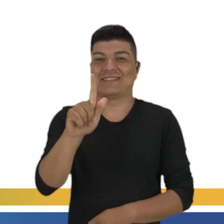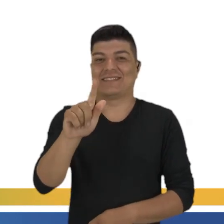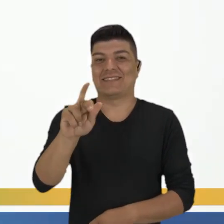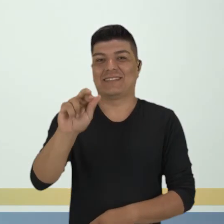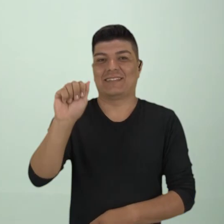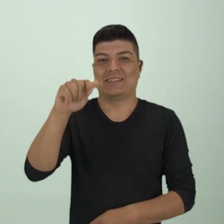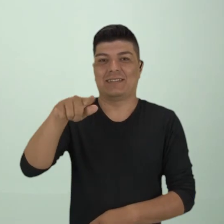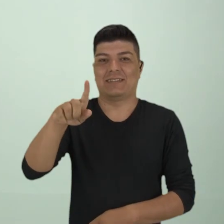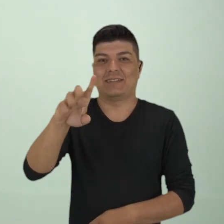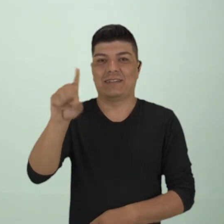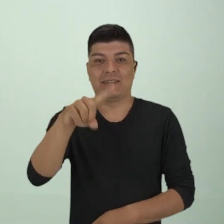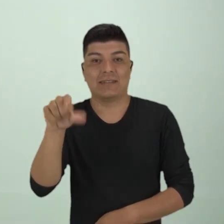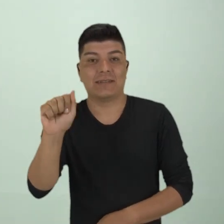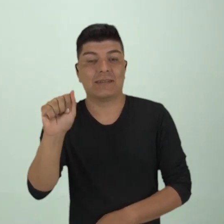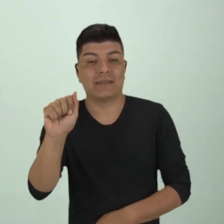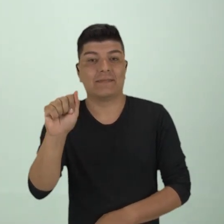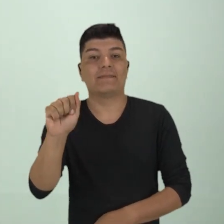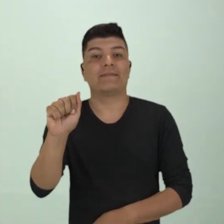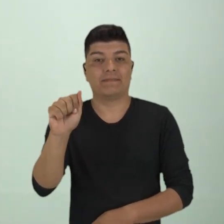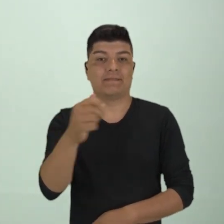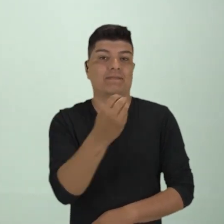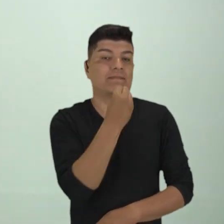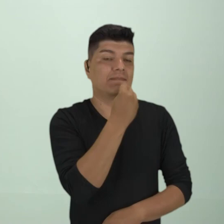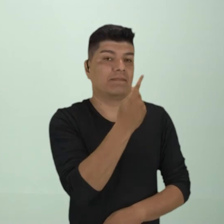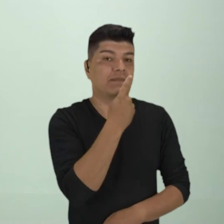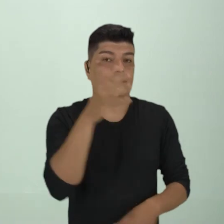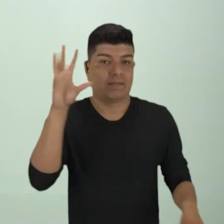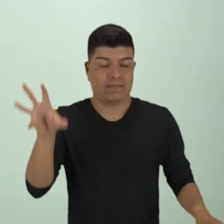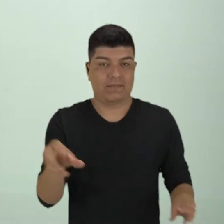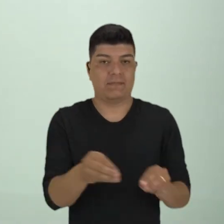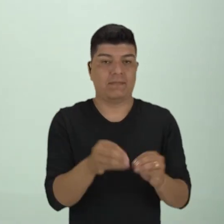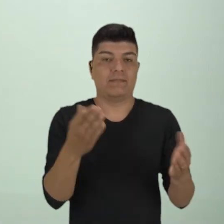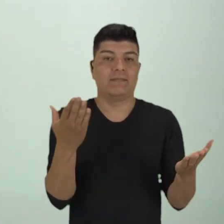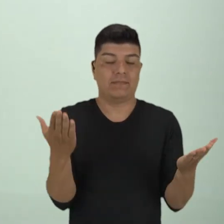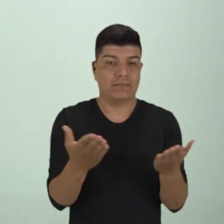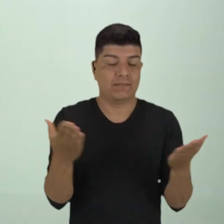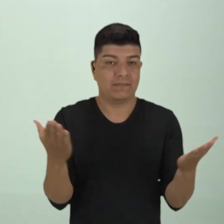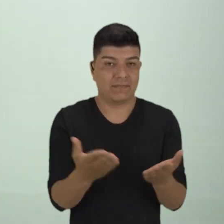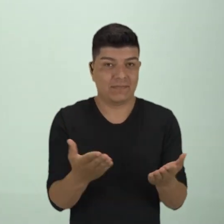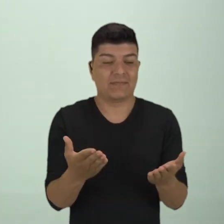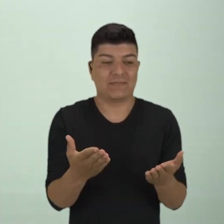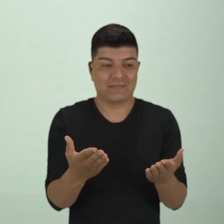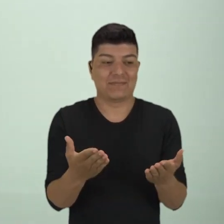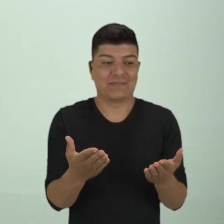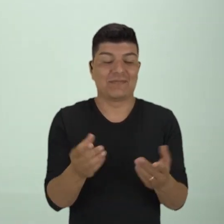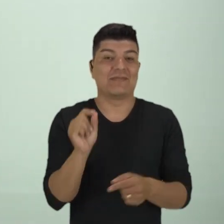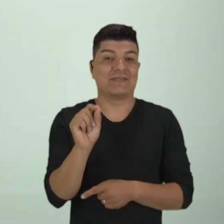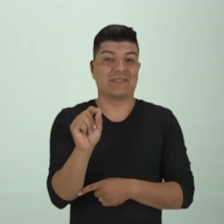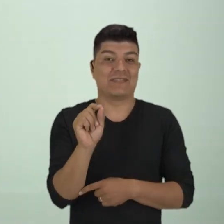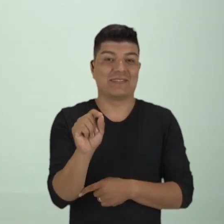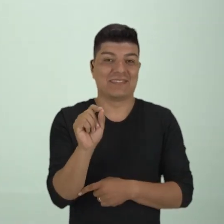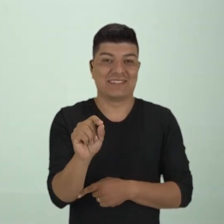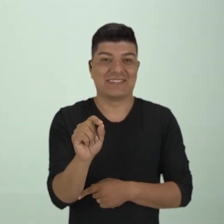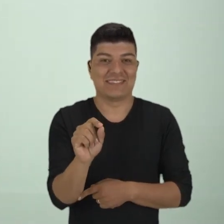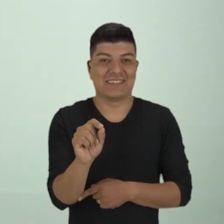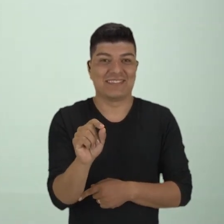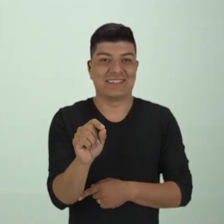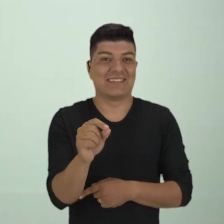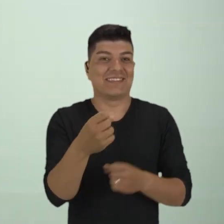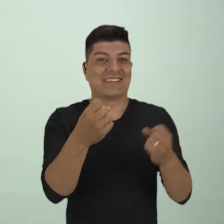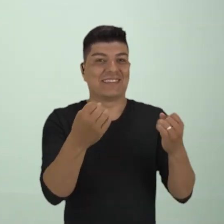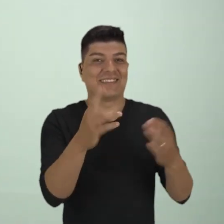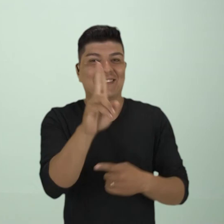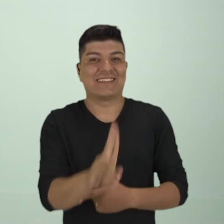inversamente proporcional. O resumo de hoje dessa aula é tratar e definir